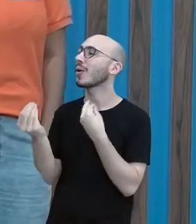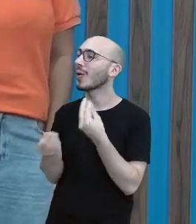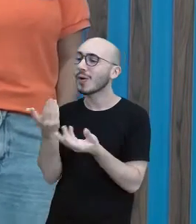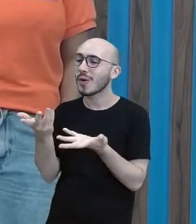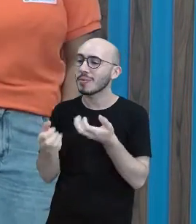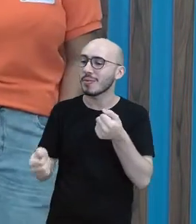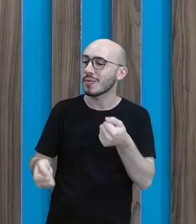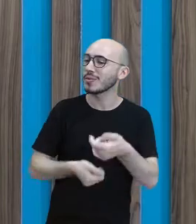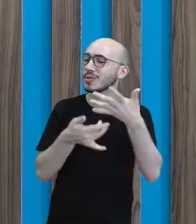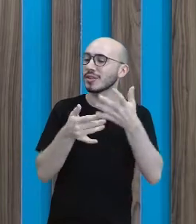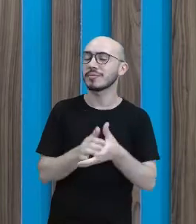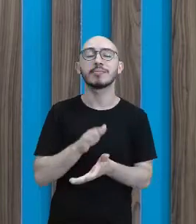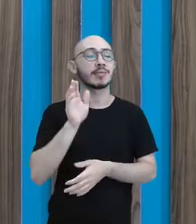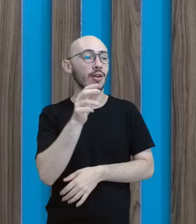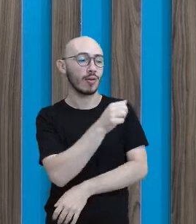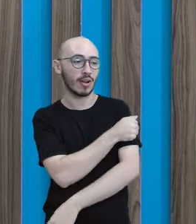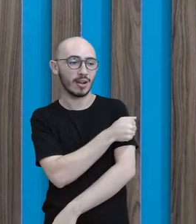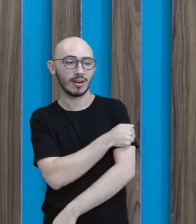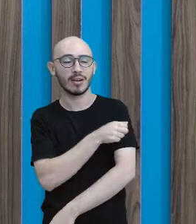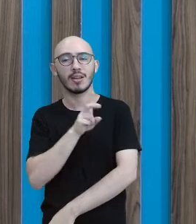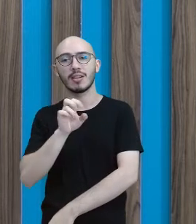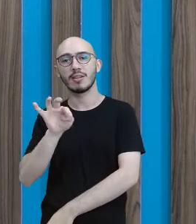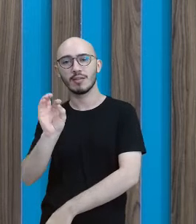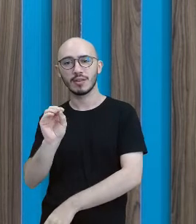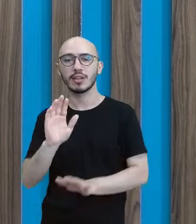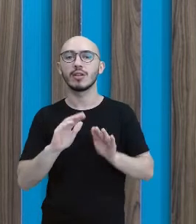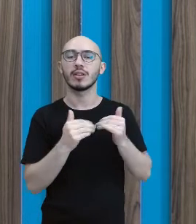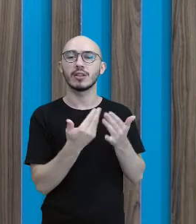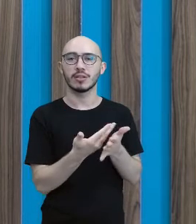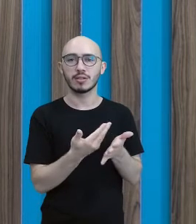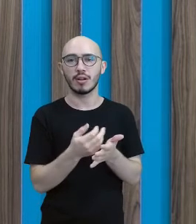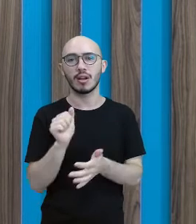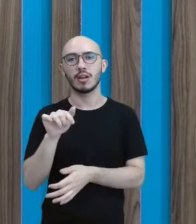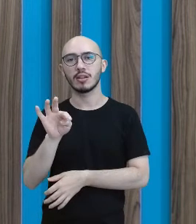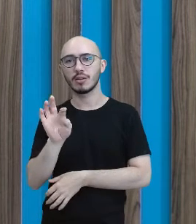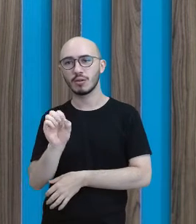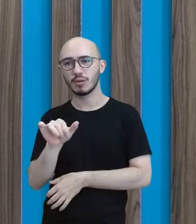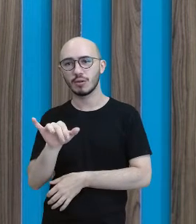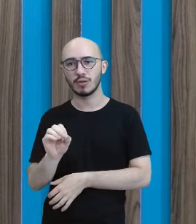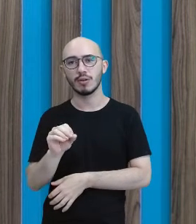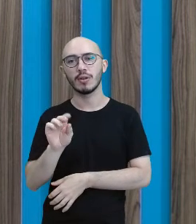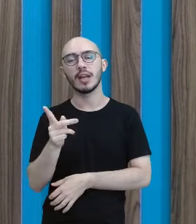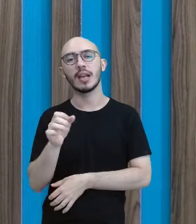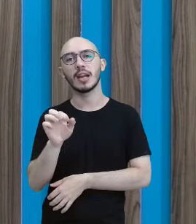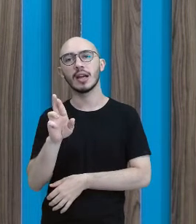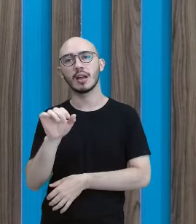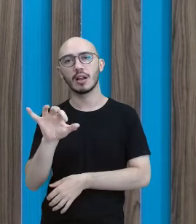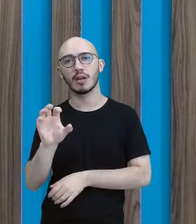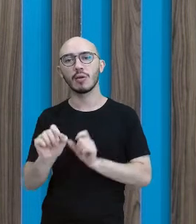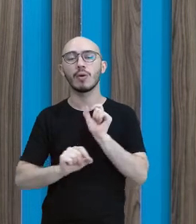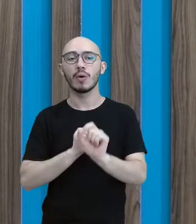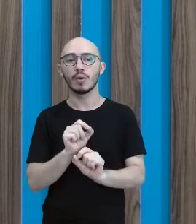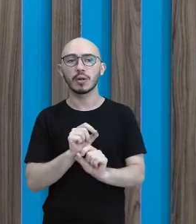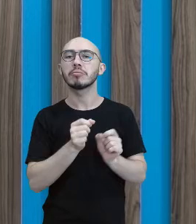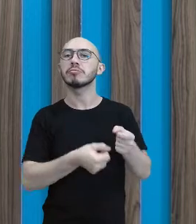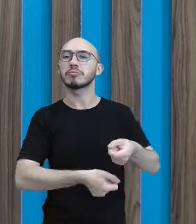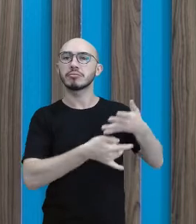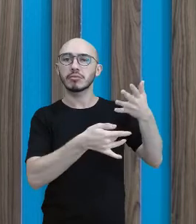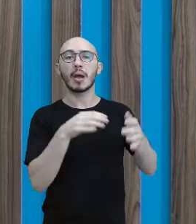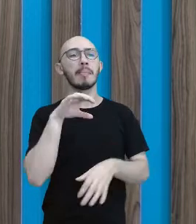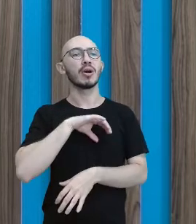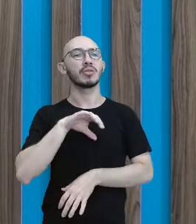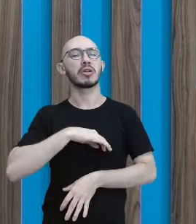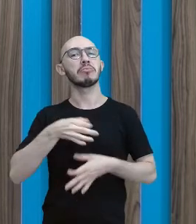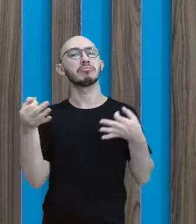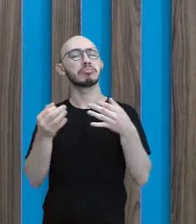falar um pouquinho. O Vitor, do Antônio Heráclio, do Rego, né, Escola Antônio Heráclio, ele falou que português